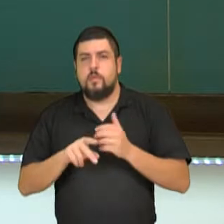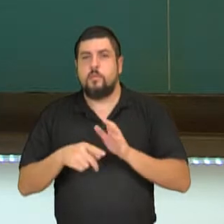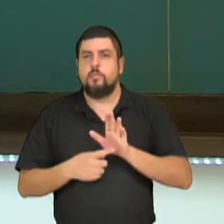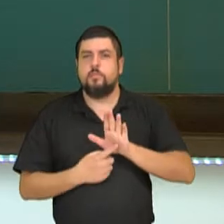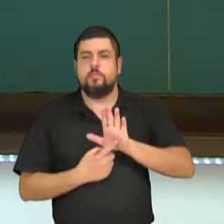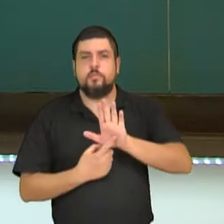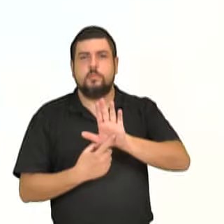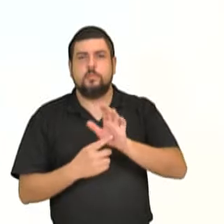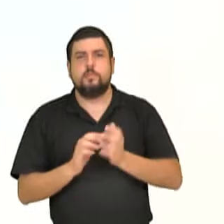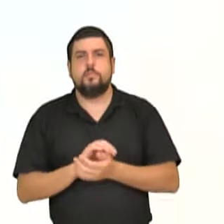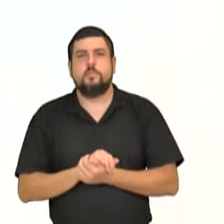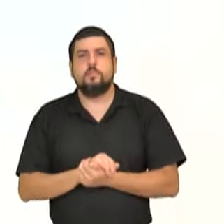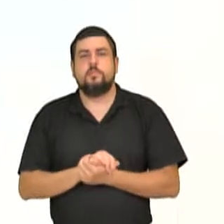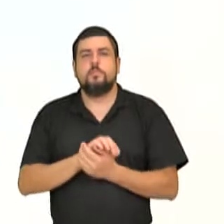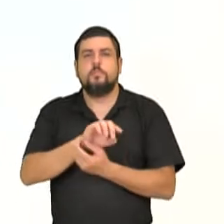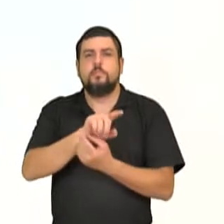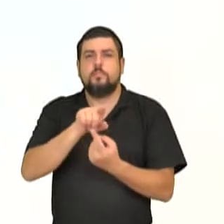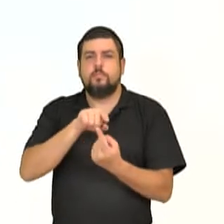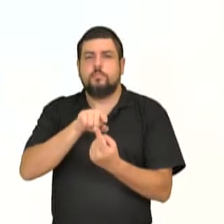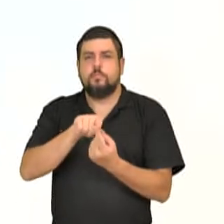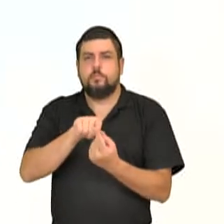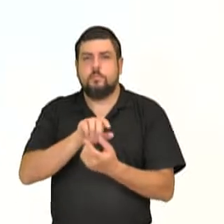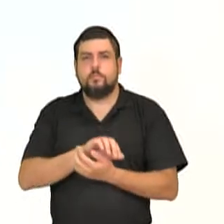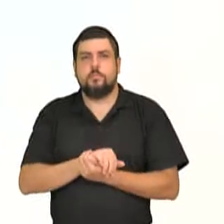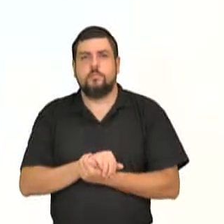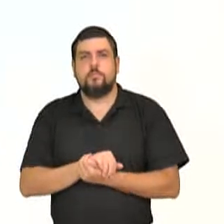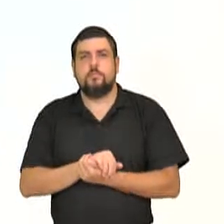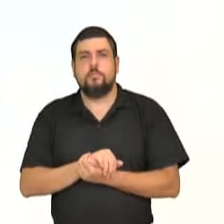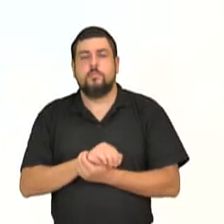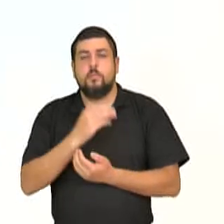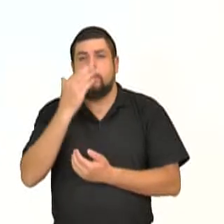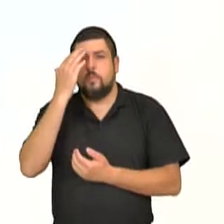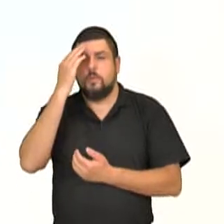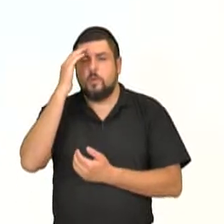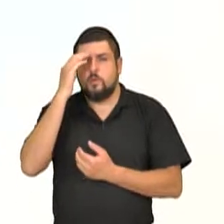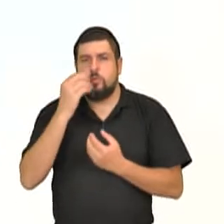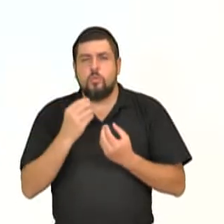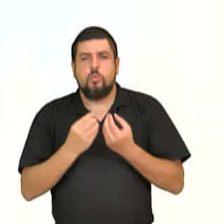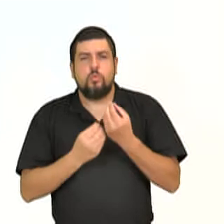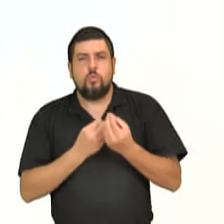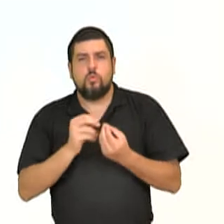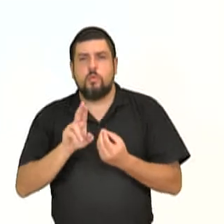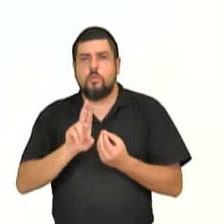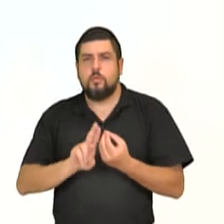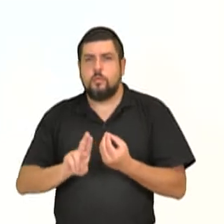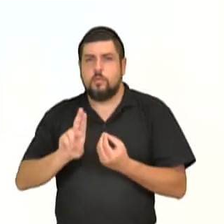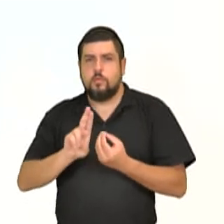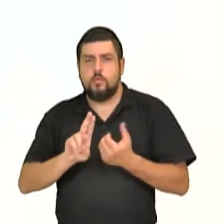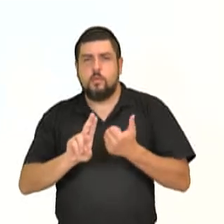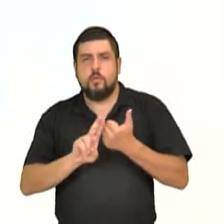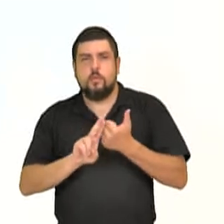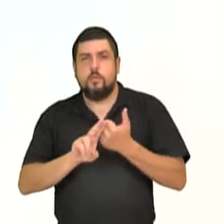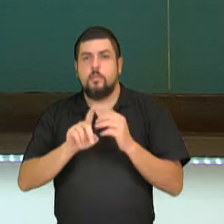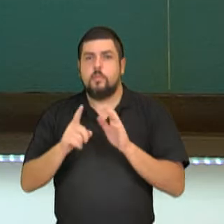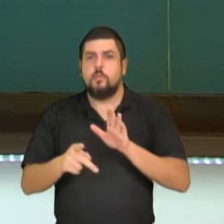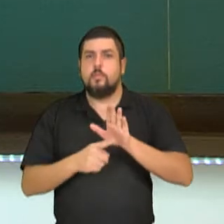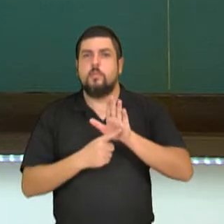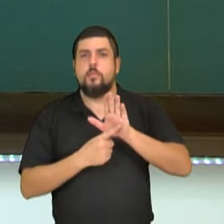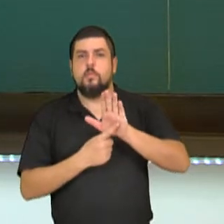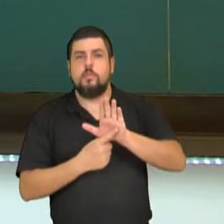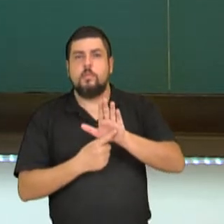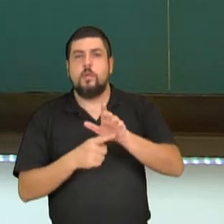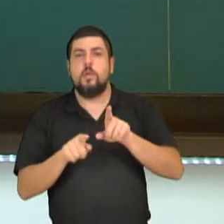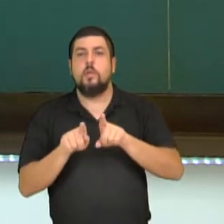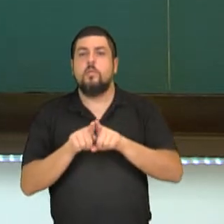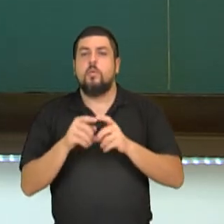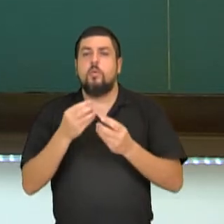objetivo hoje é o seguinte, compreender o emprego dos pronomes demonstrativos e as suas funções nos